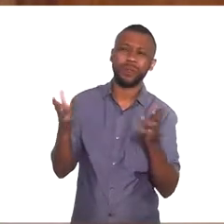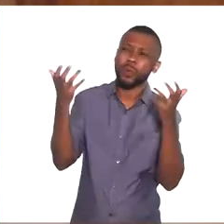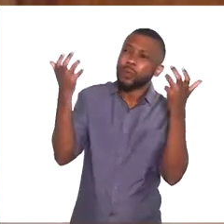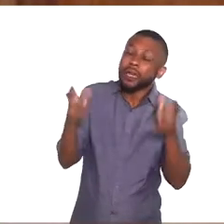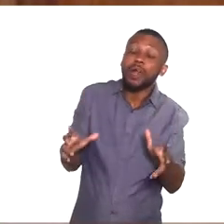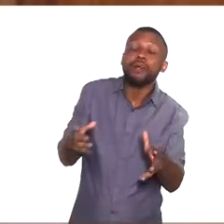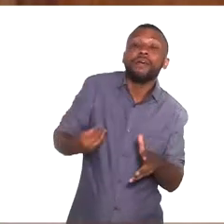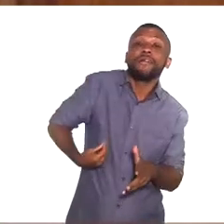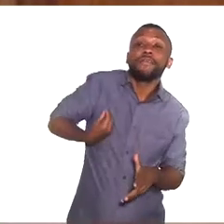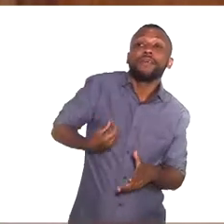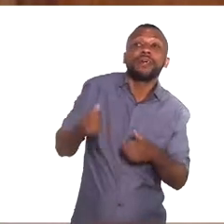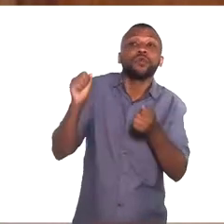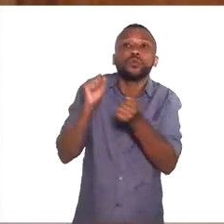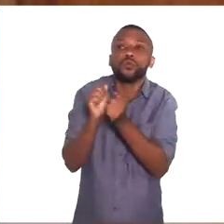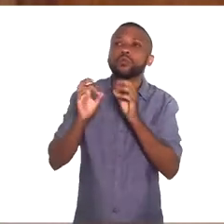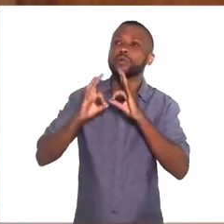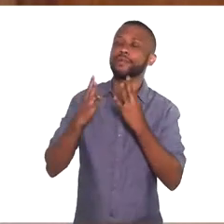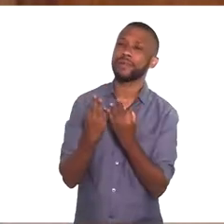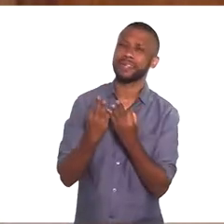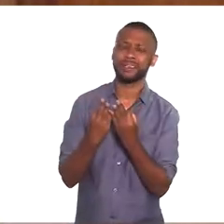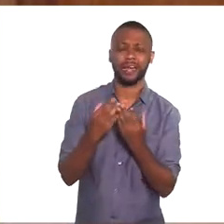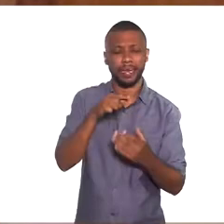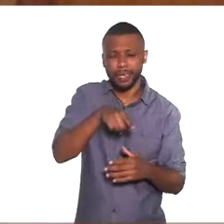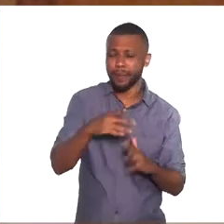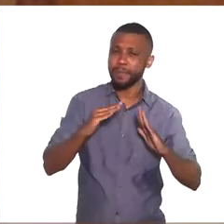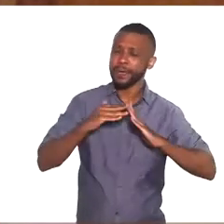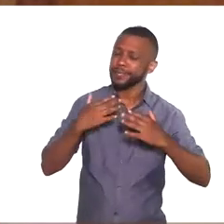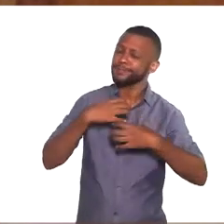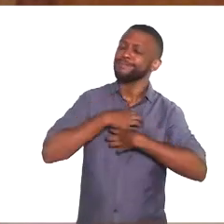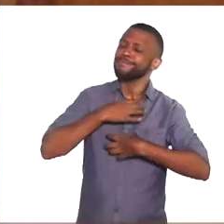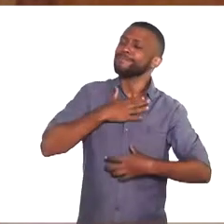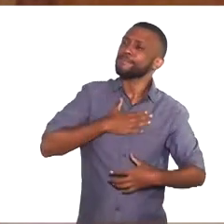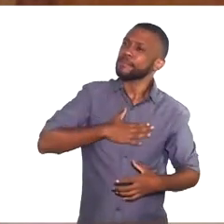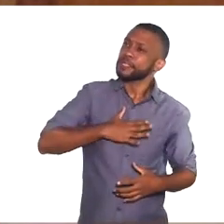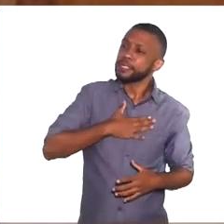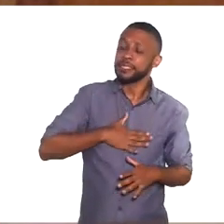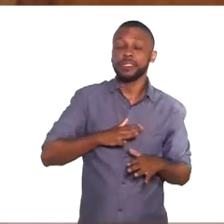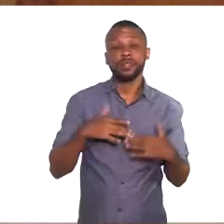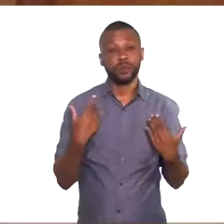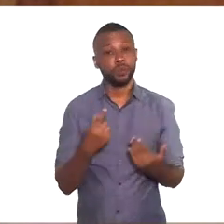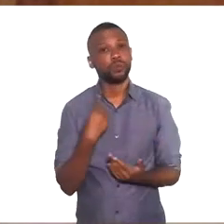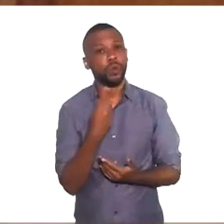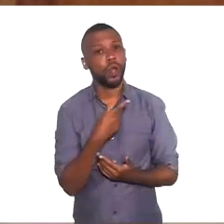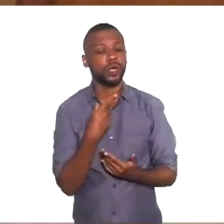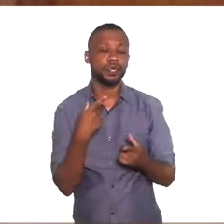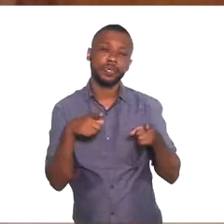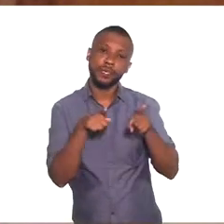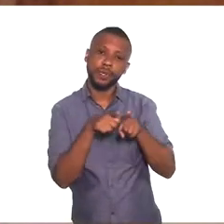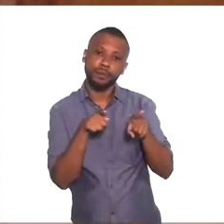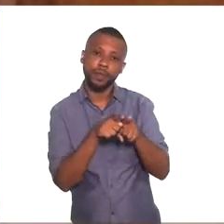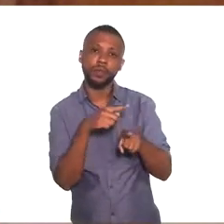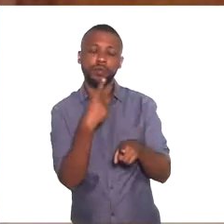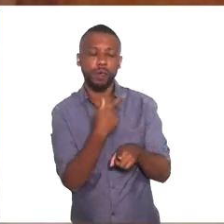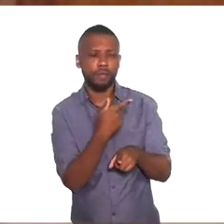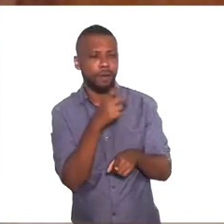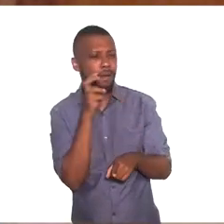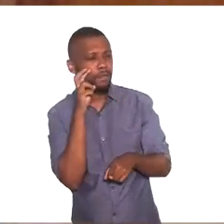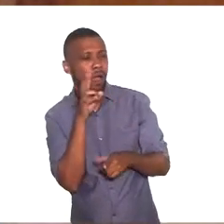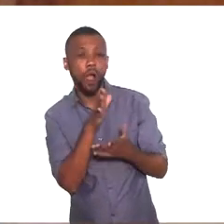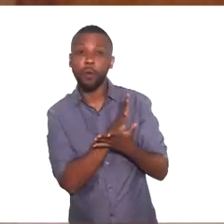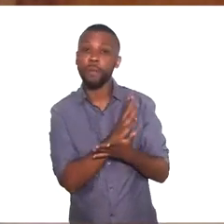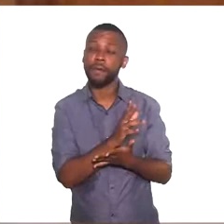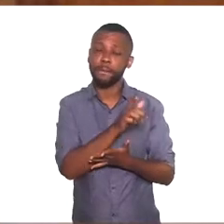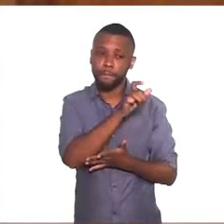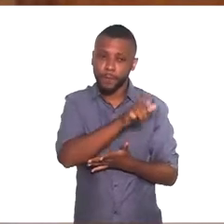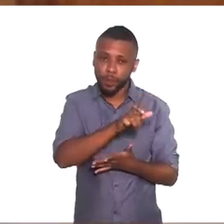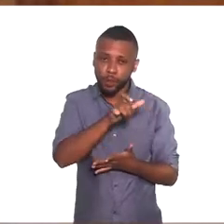Volta à Eu não costumo ver mais a família aqui que é minha casa então nasce um pouco nós temos inclusive algumas